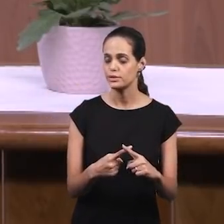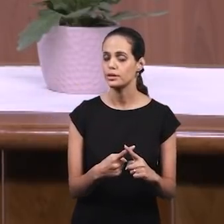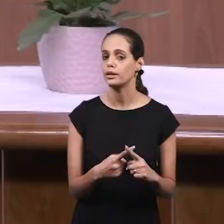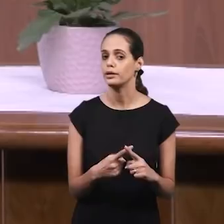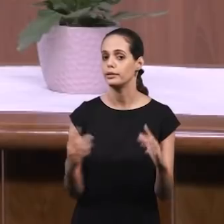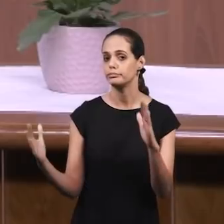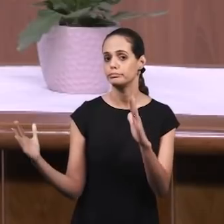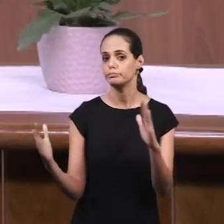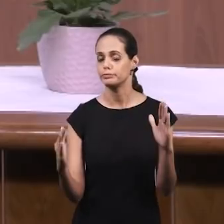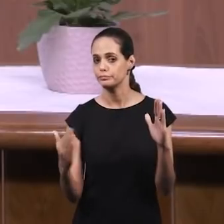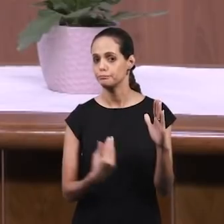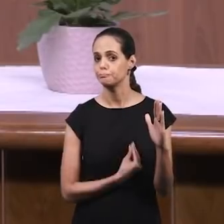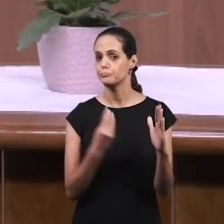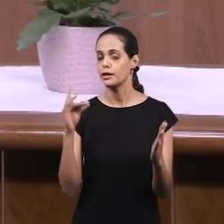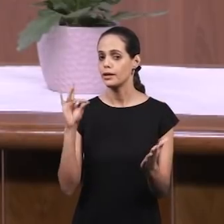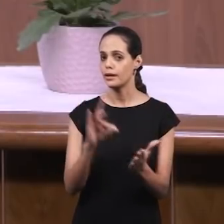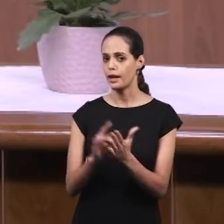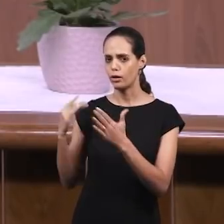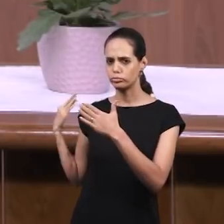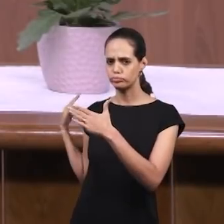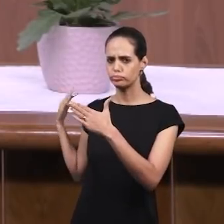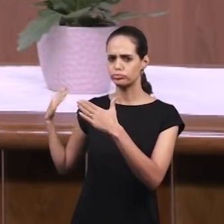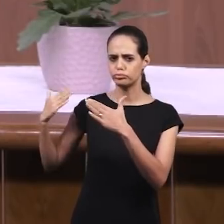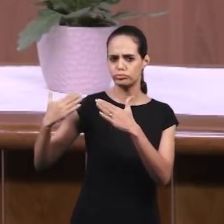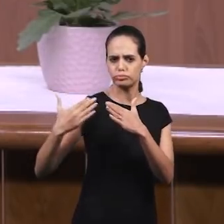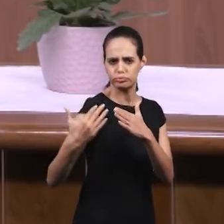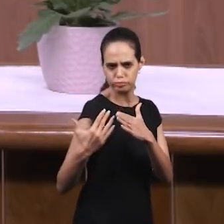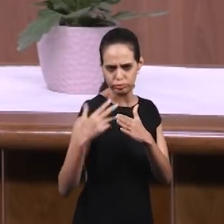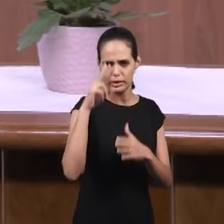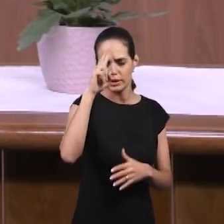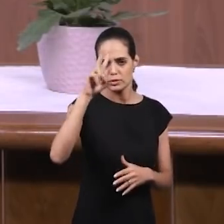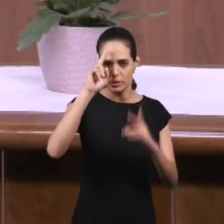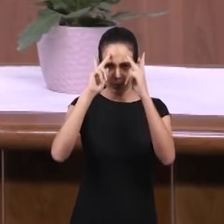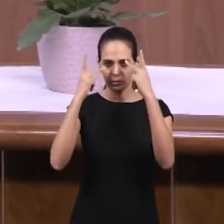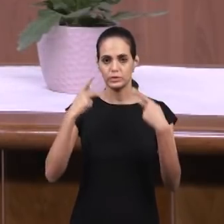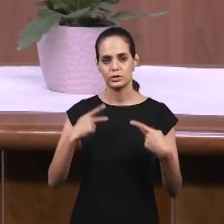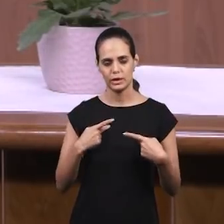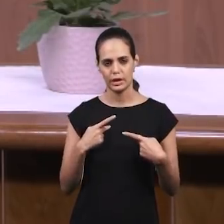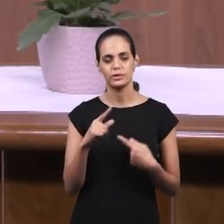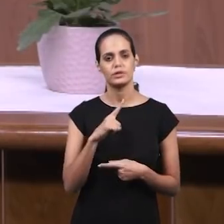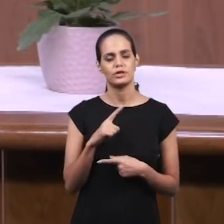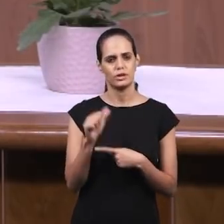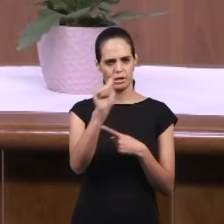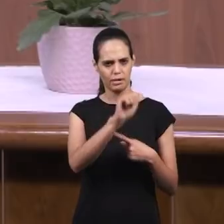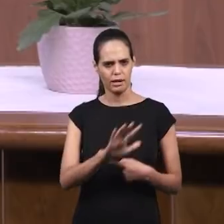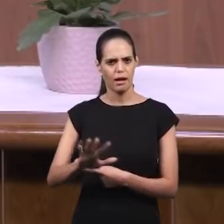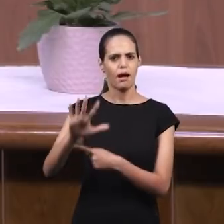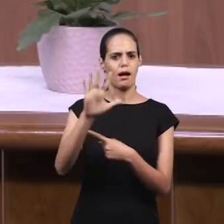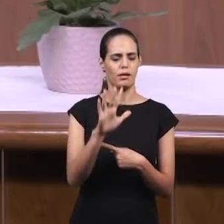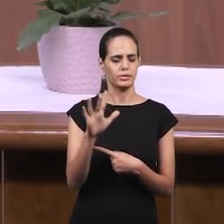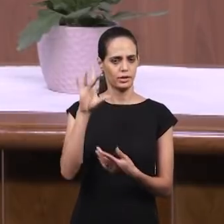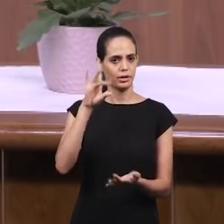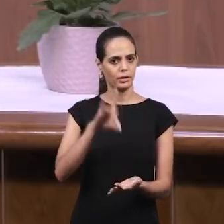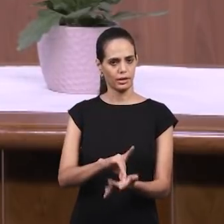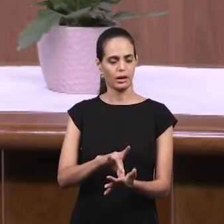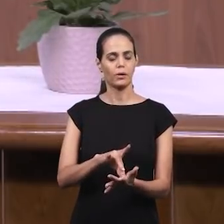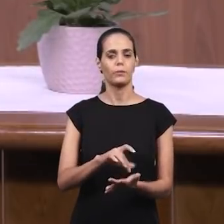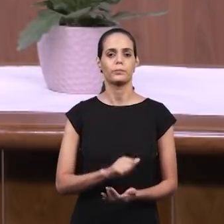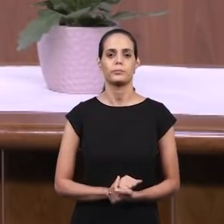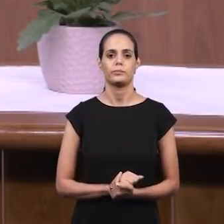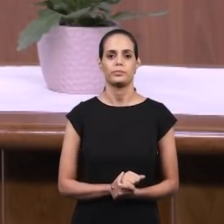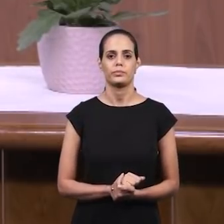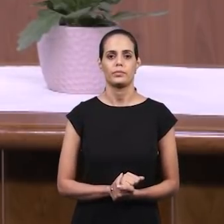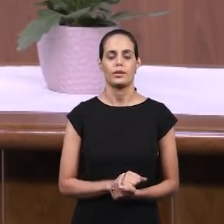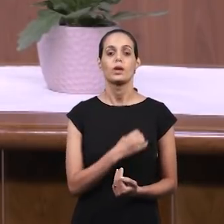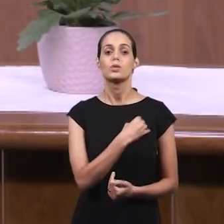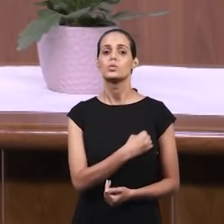da humanidade. E essas igrejas, elas existiam na Ásia, e João, que estava